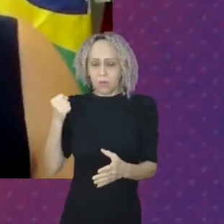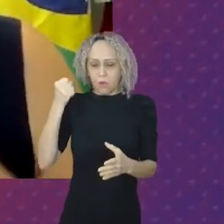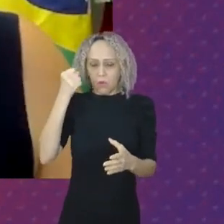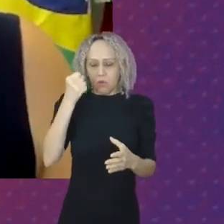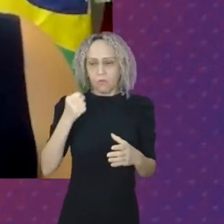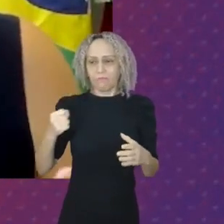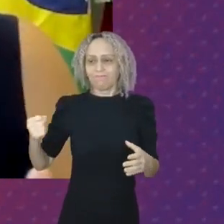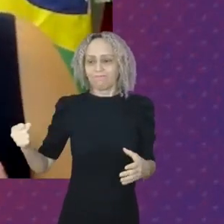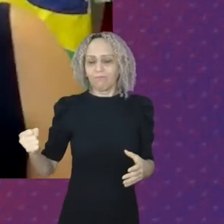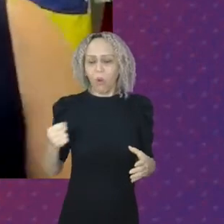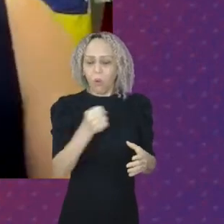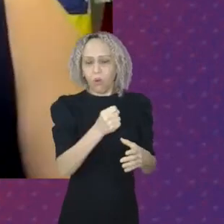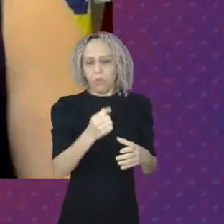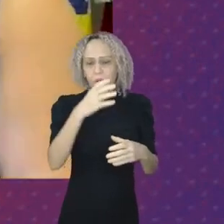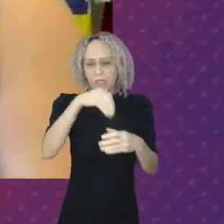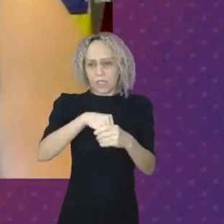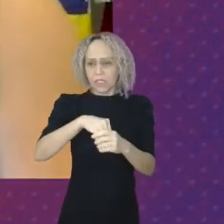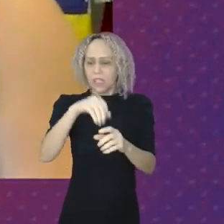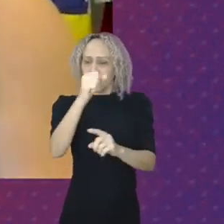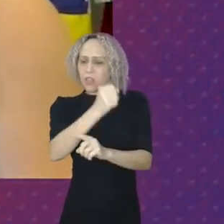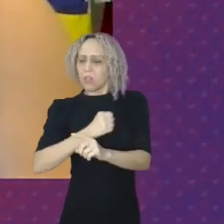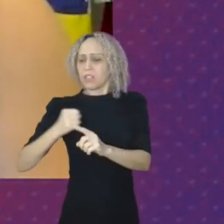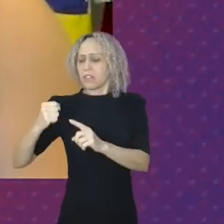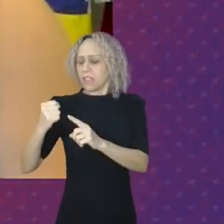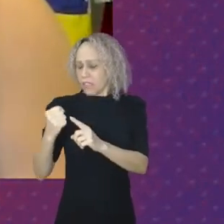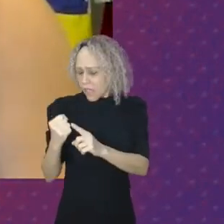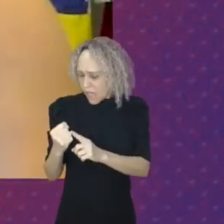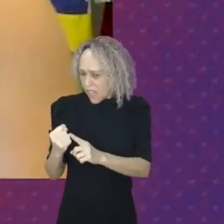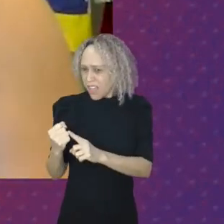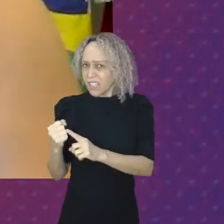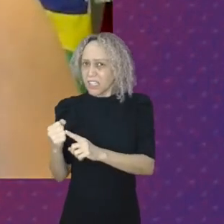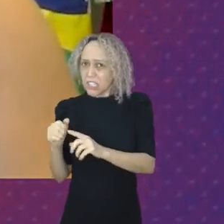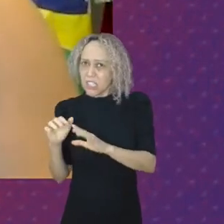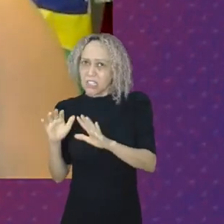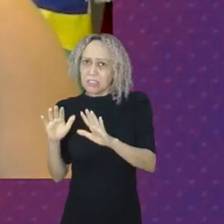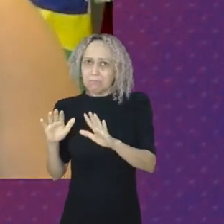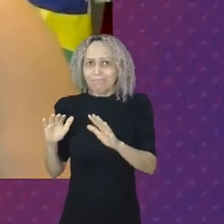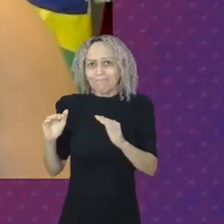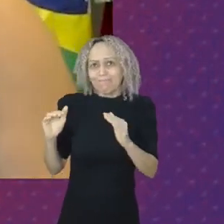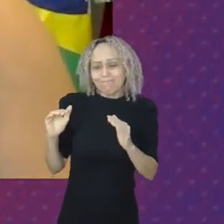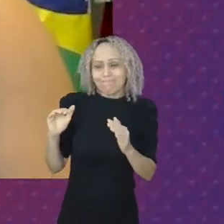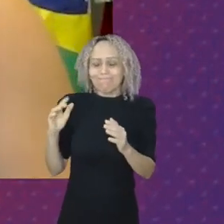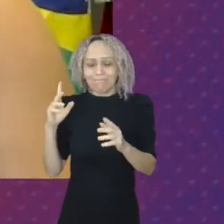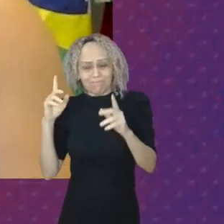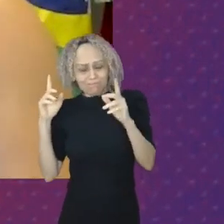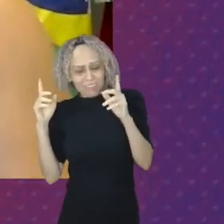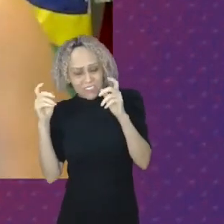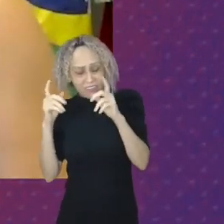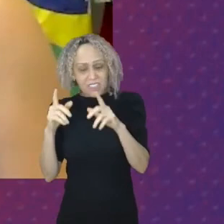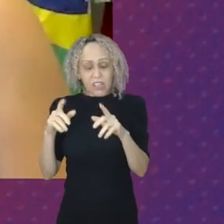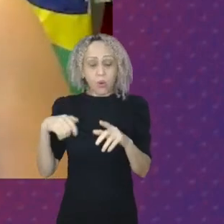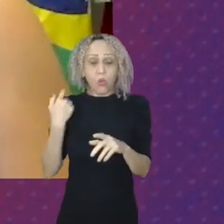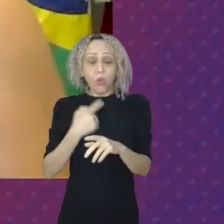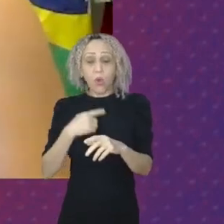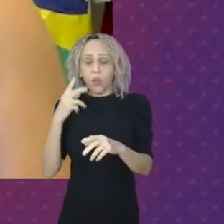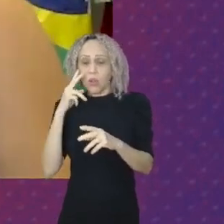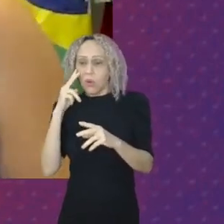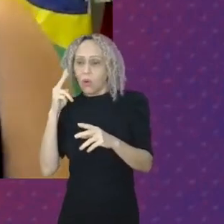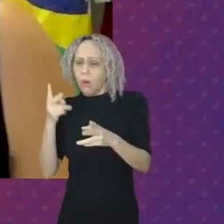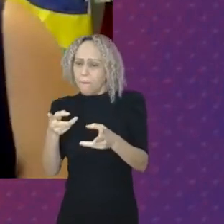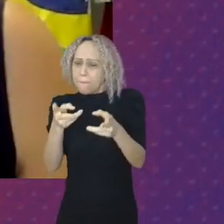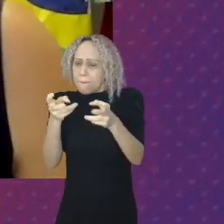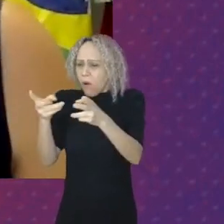determinado durante muito tempo, o olhar que nós temos sobre determinadas questões é diferente